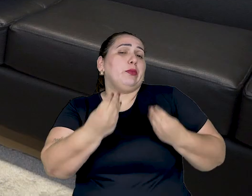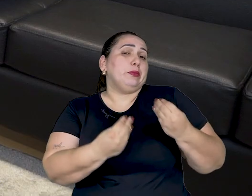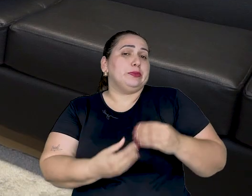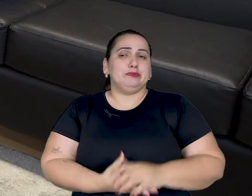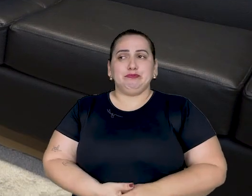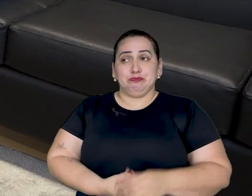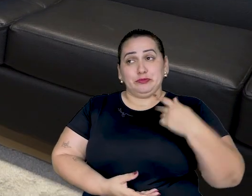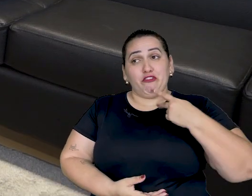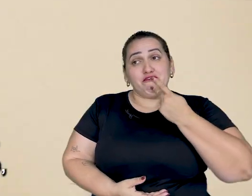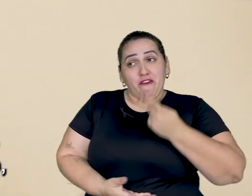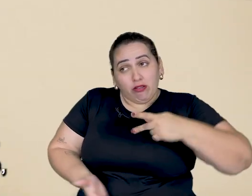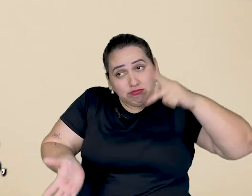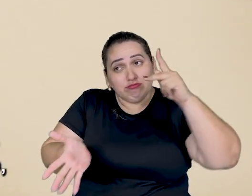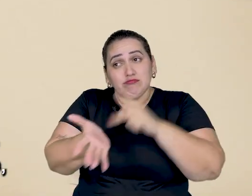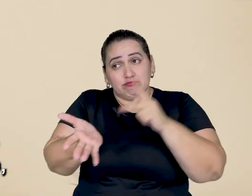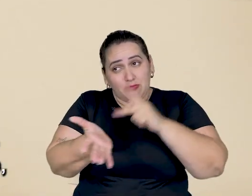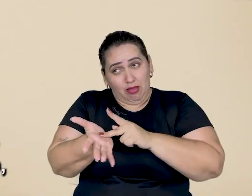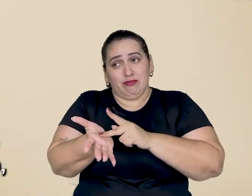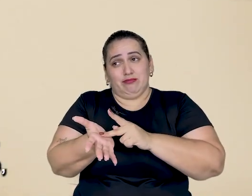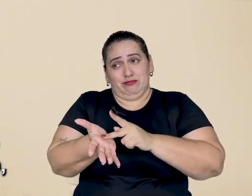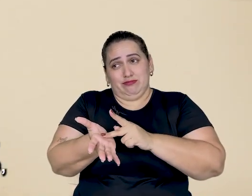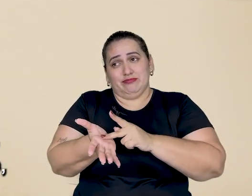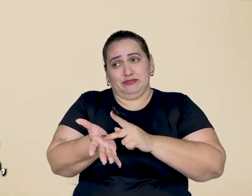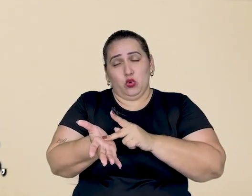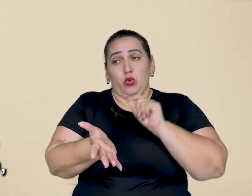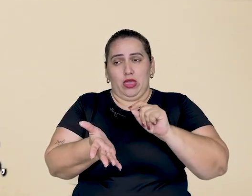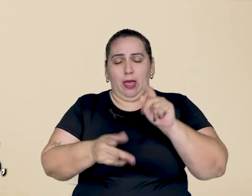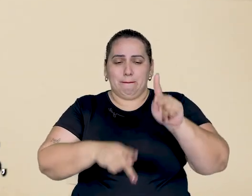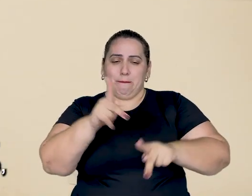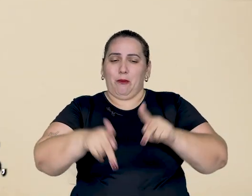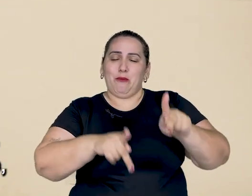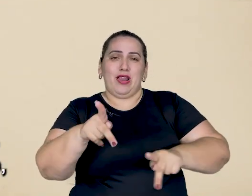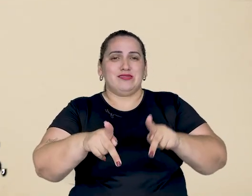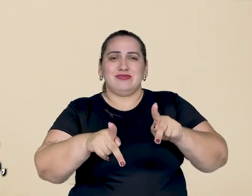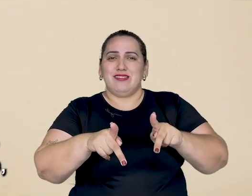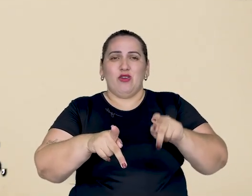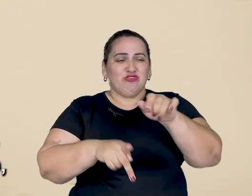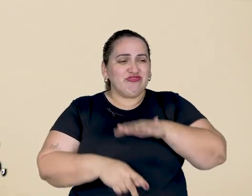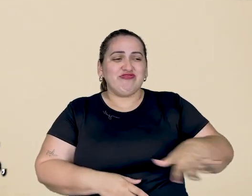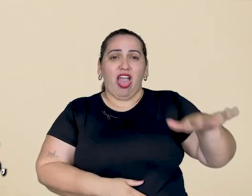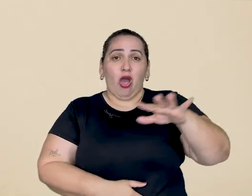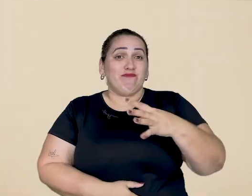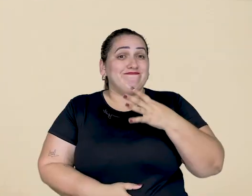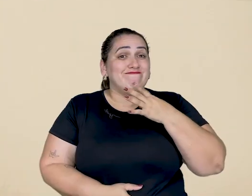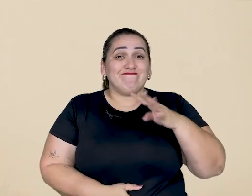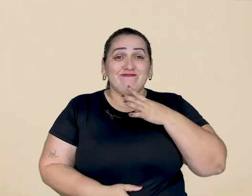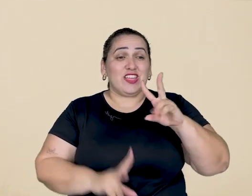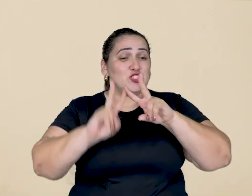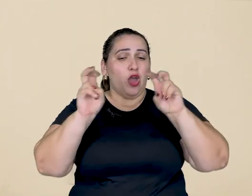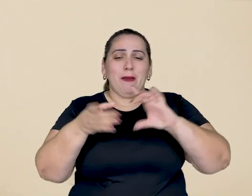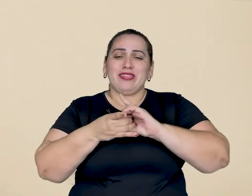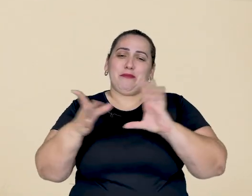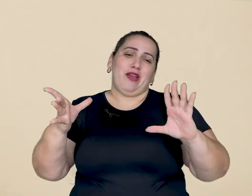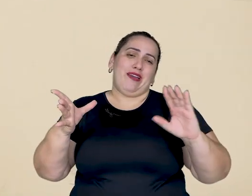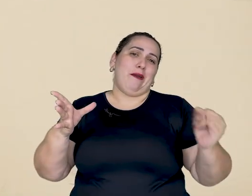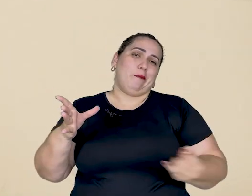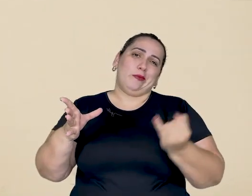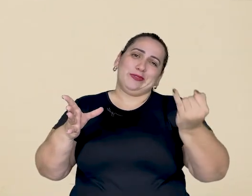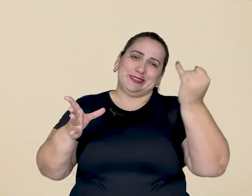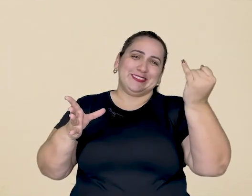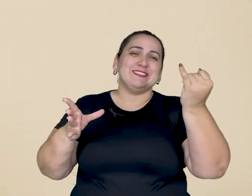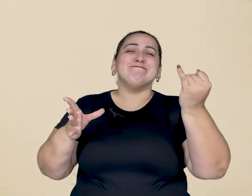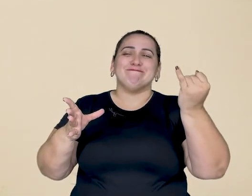para essas eleições? E assim, eu lhe digo sem medo de errar que grande parte da população não sabe, não tem a noção do